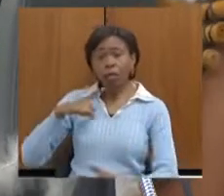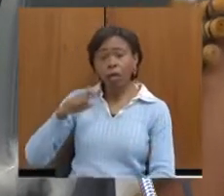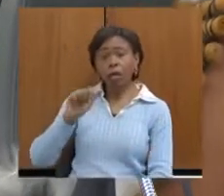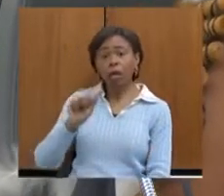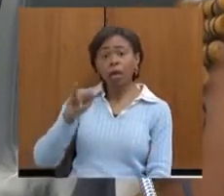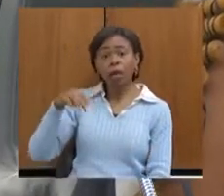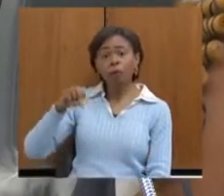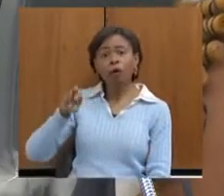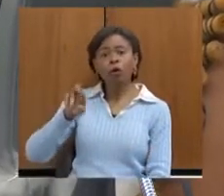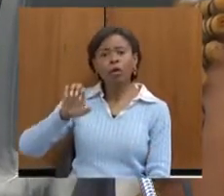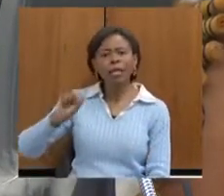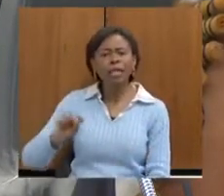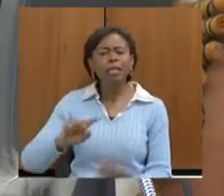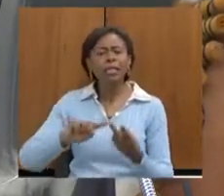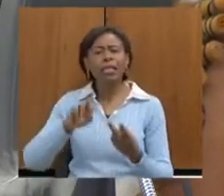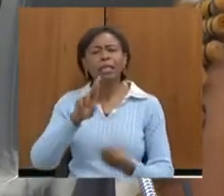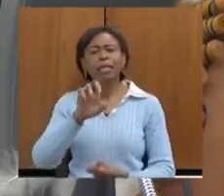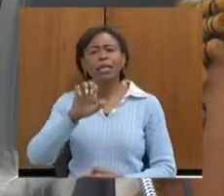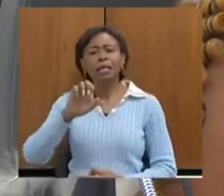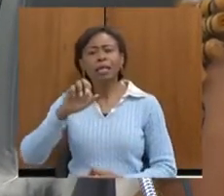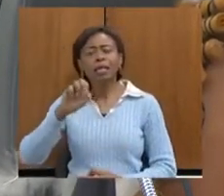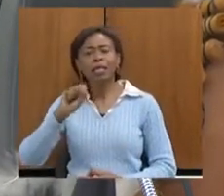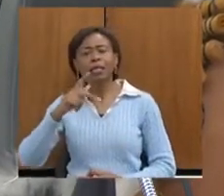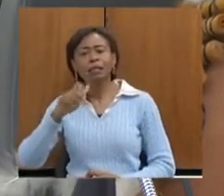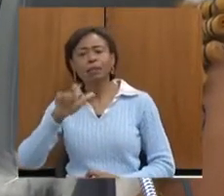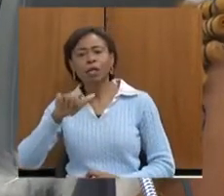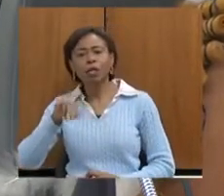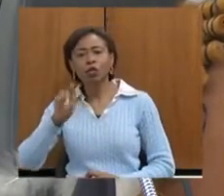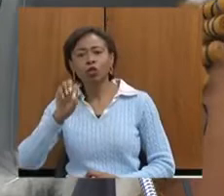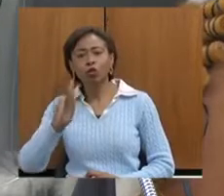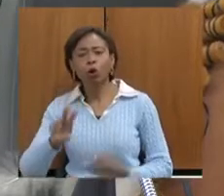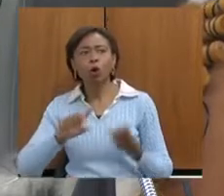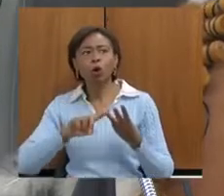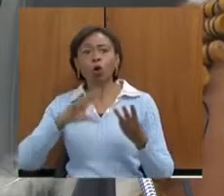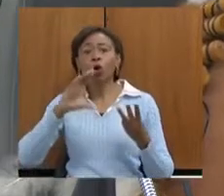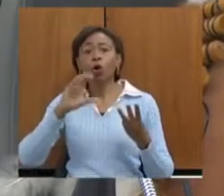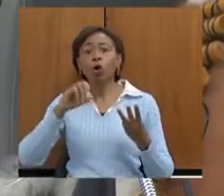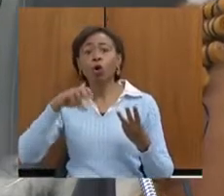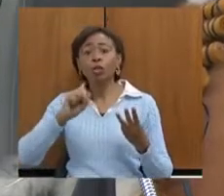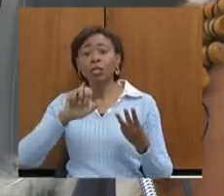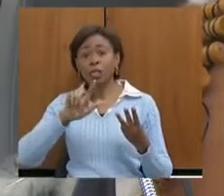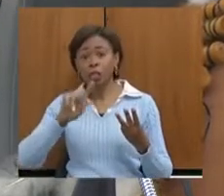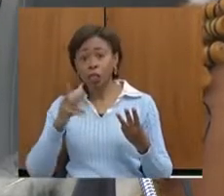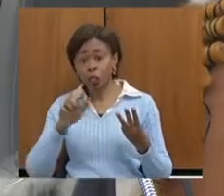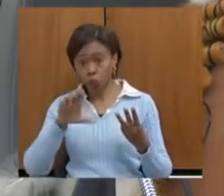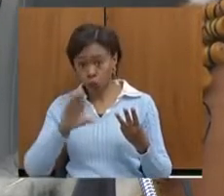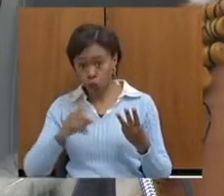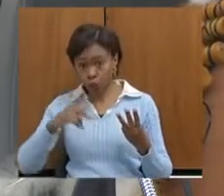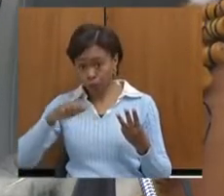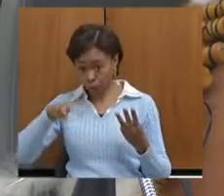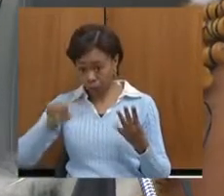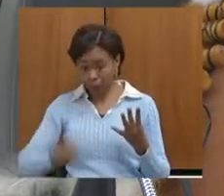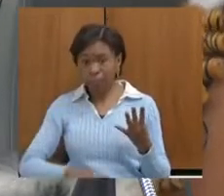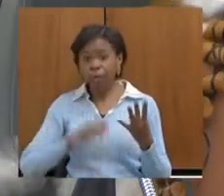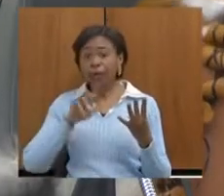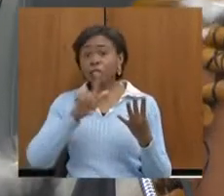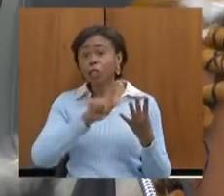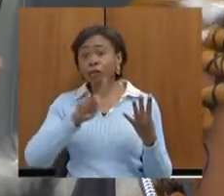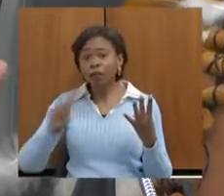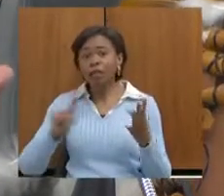de Resplendor de Itueta de Conselheiro Pena de Valadares